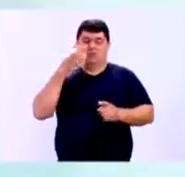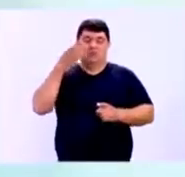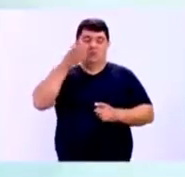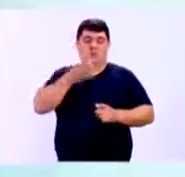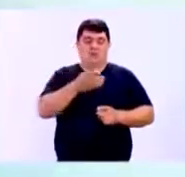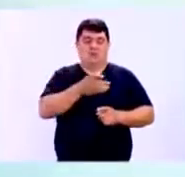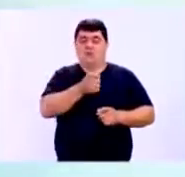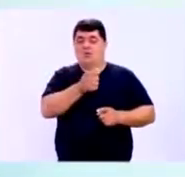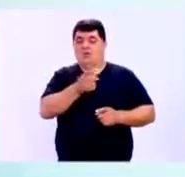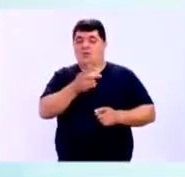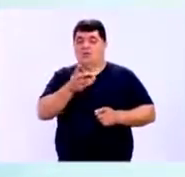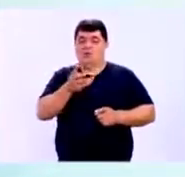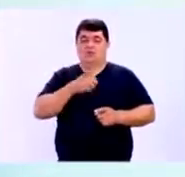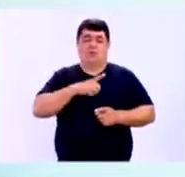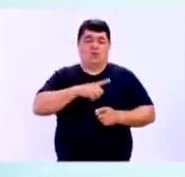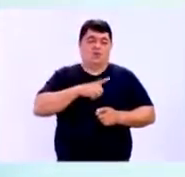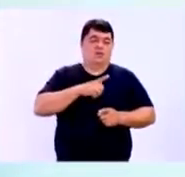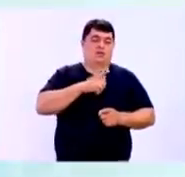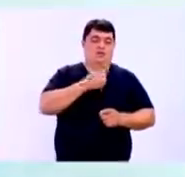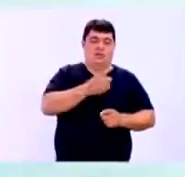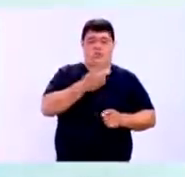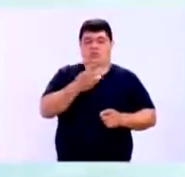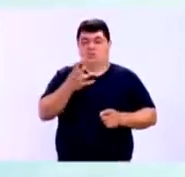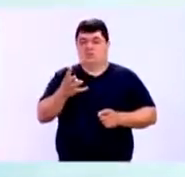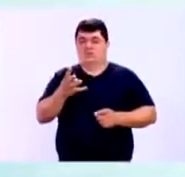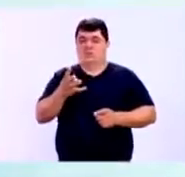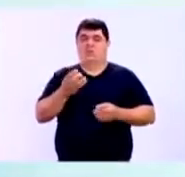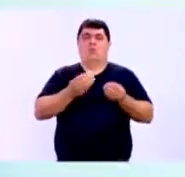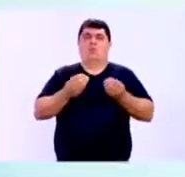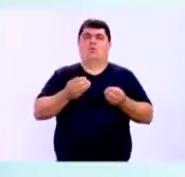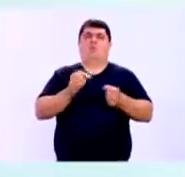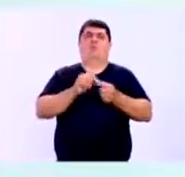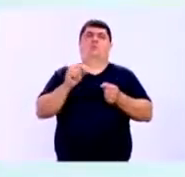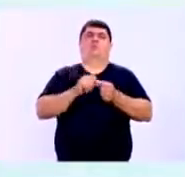contar, não, nós temos tantas caixas. Como que é feito, então?